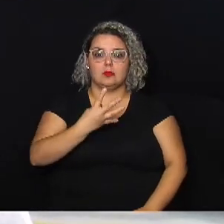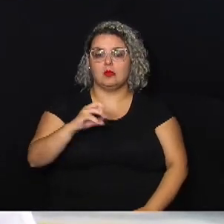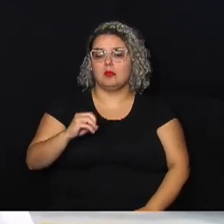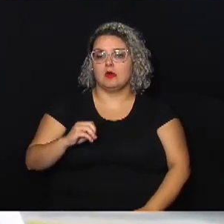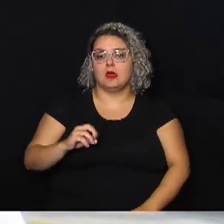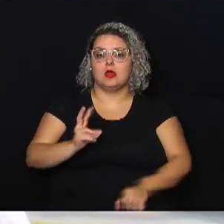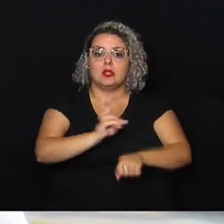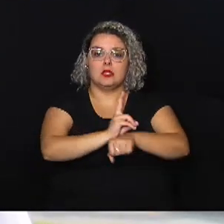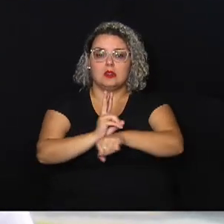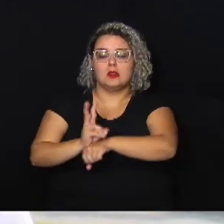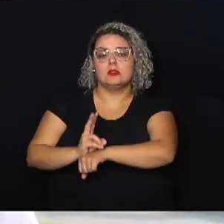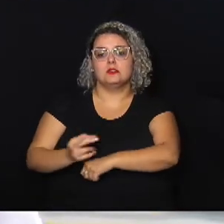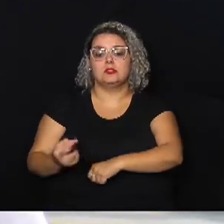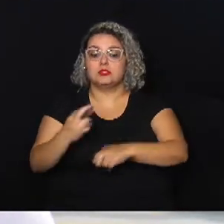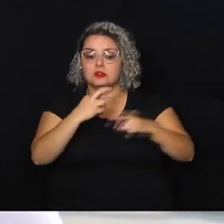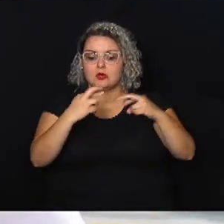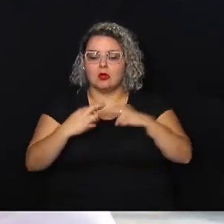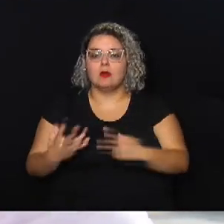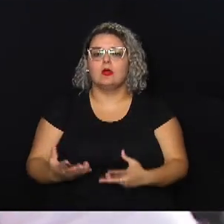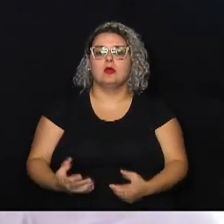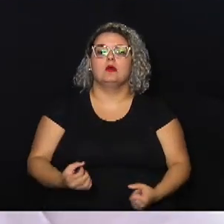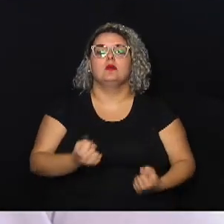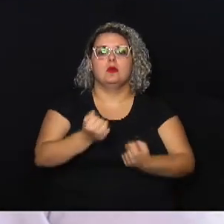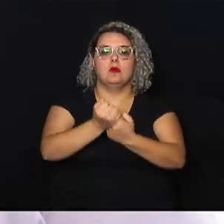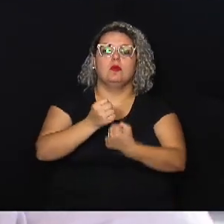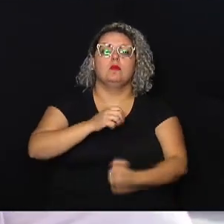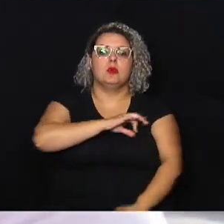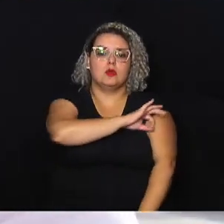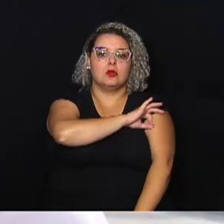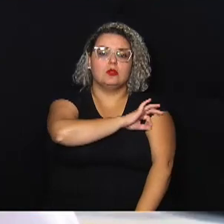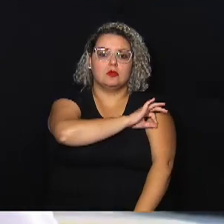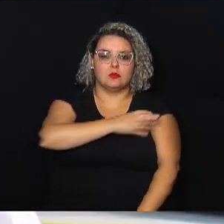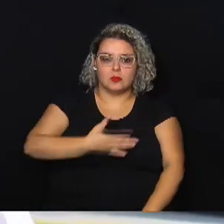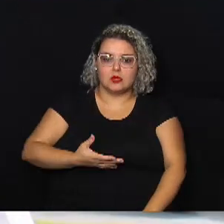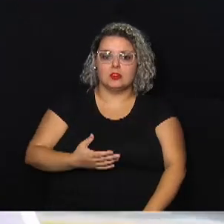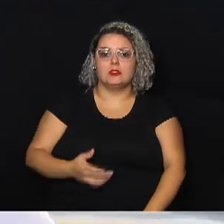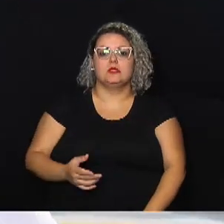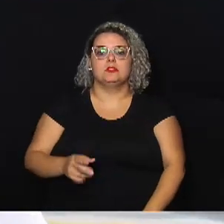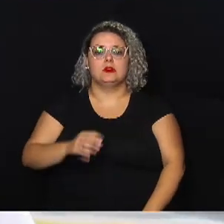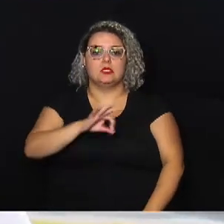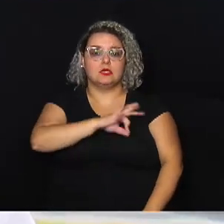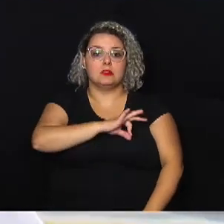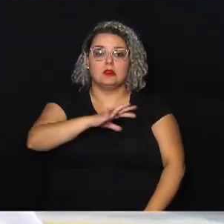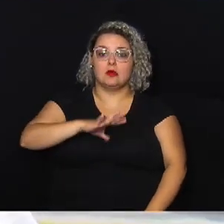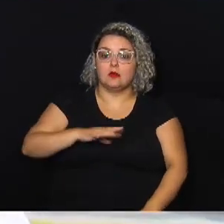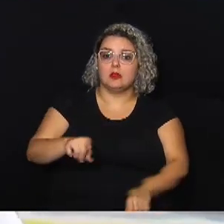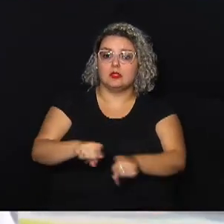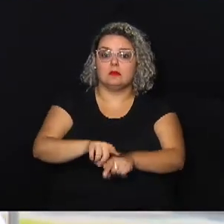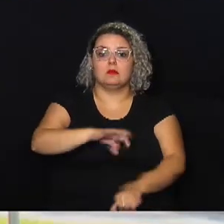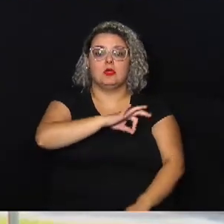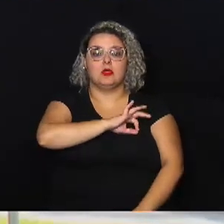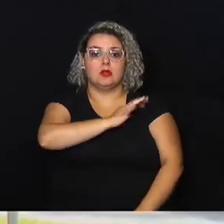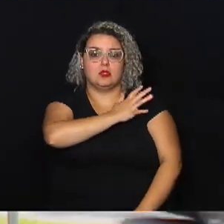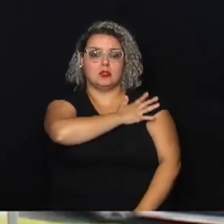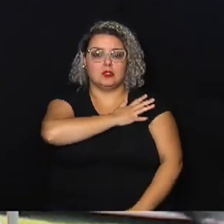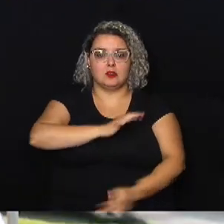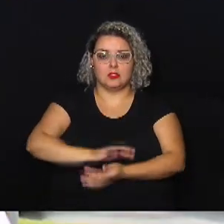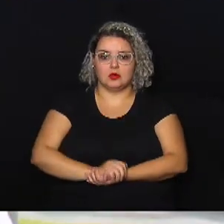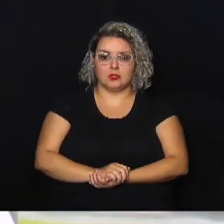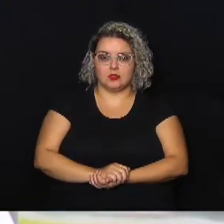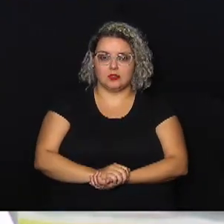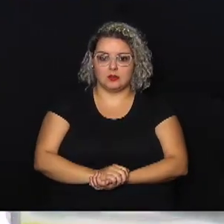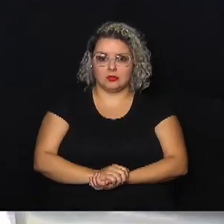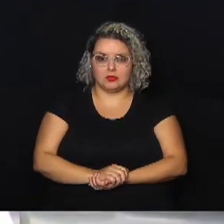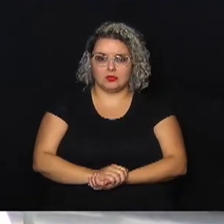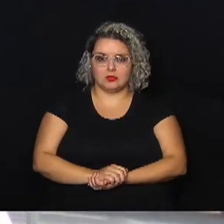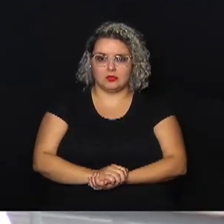da Prefeitura, da Guarda Municipal, da Polícia Militar. Isso é o mais importante. Fizemos uma triagem para ninguém entrar na área do bloco com bebida